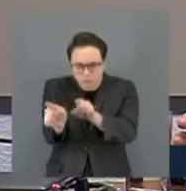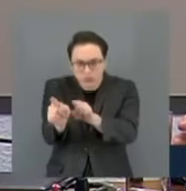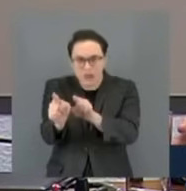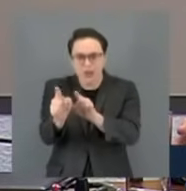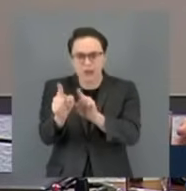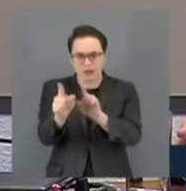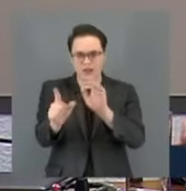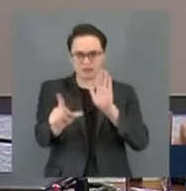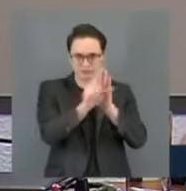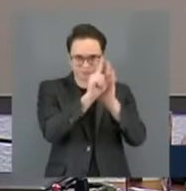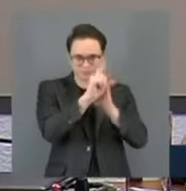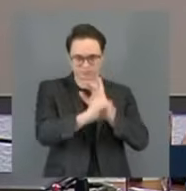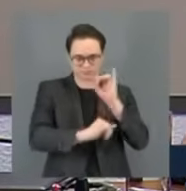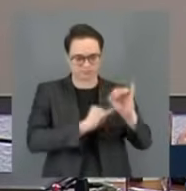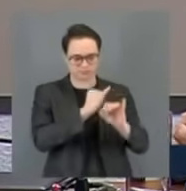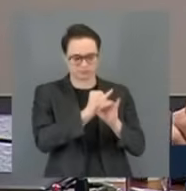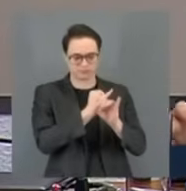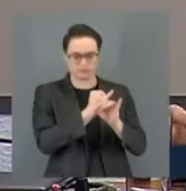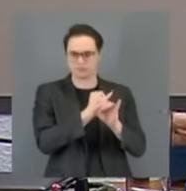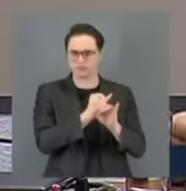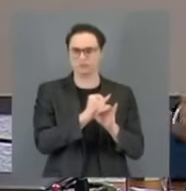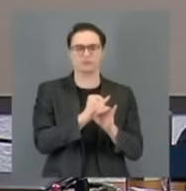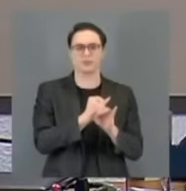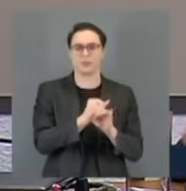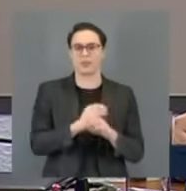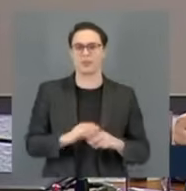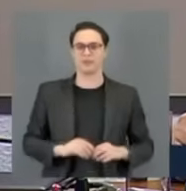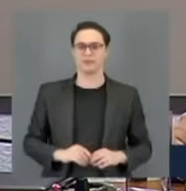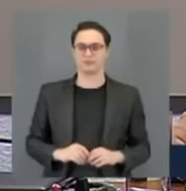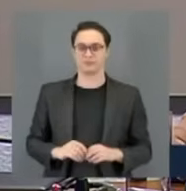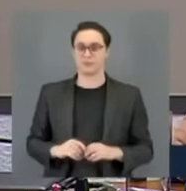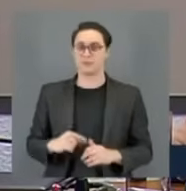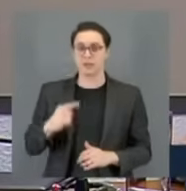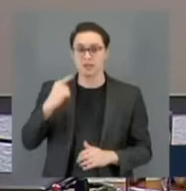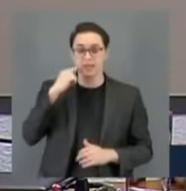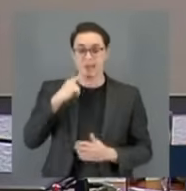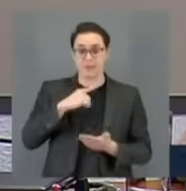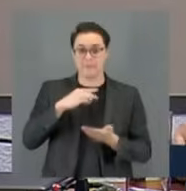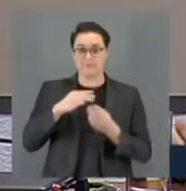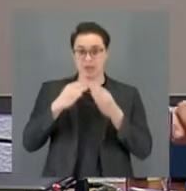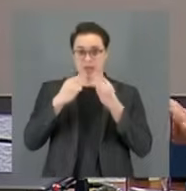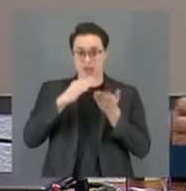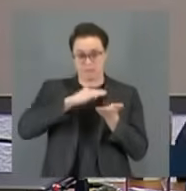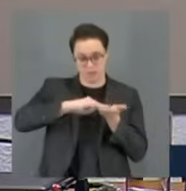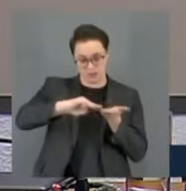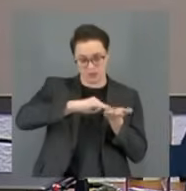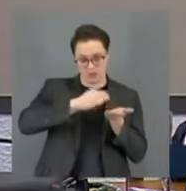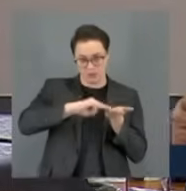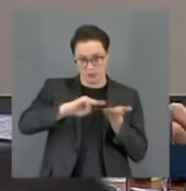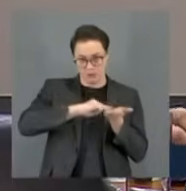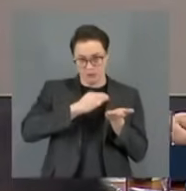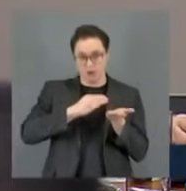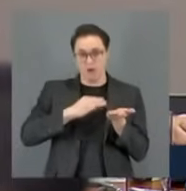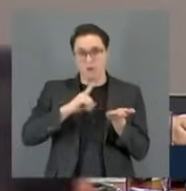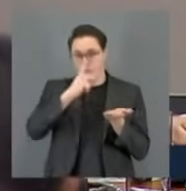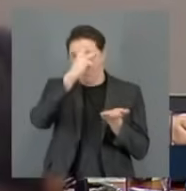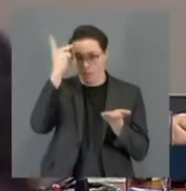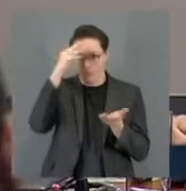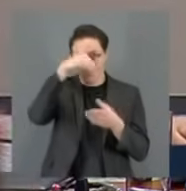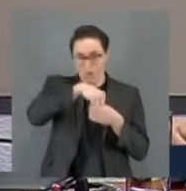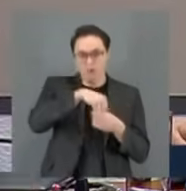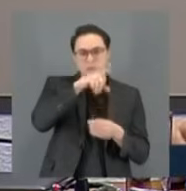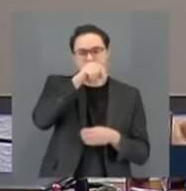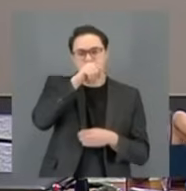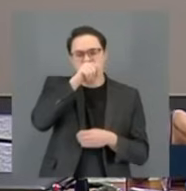civil da internet, mas que nas mensagens internas, os integrantes do Twitter disseram